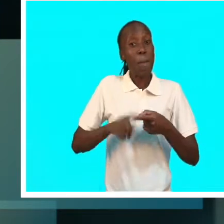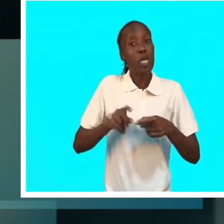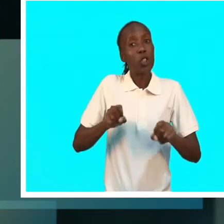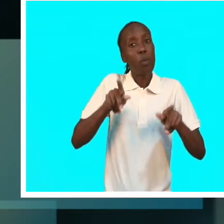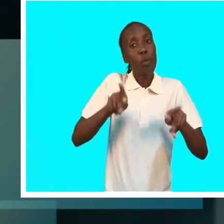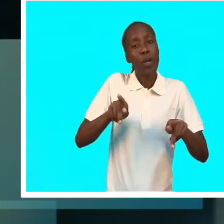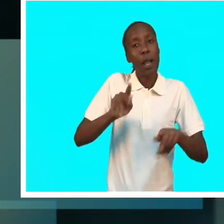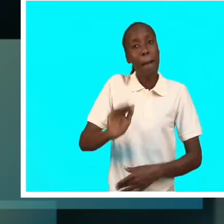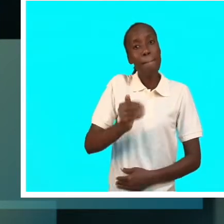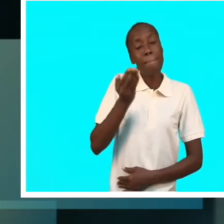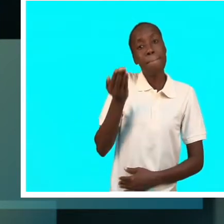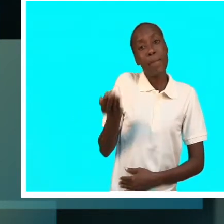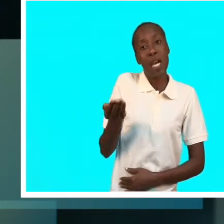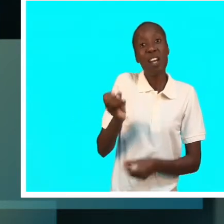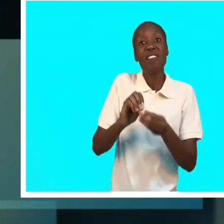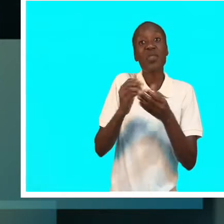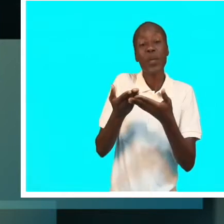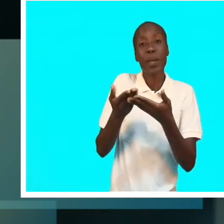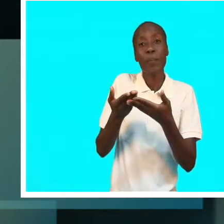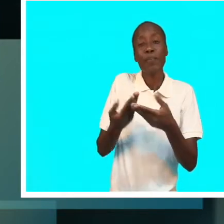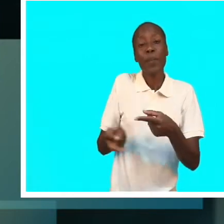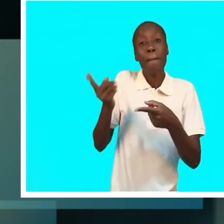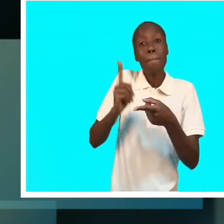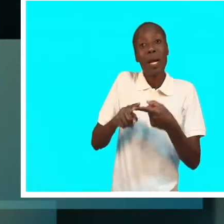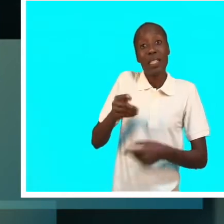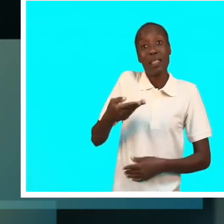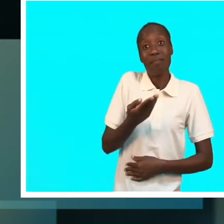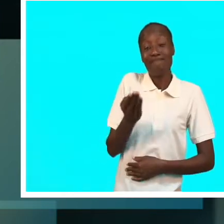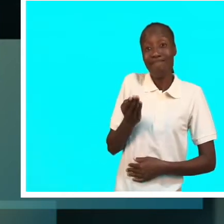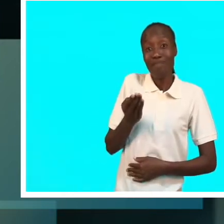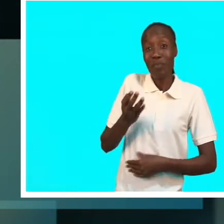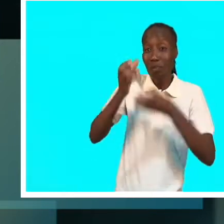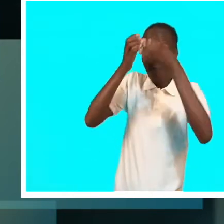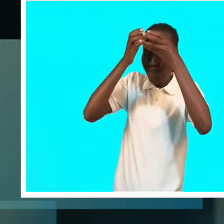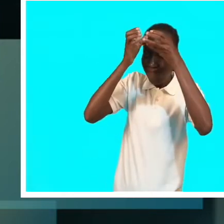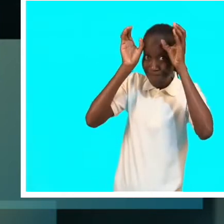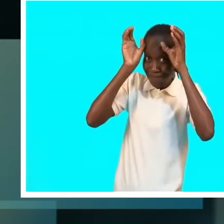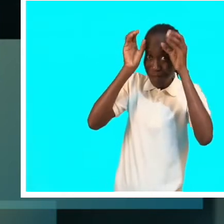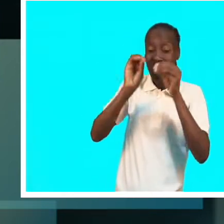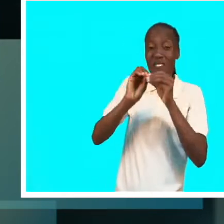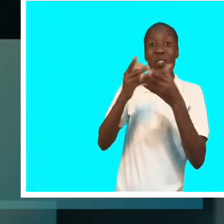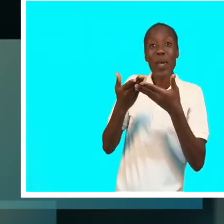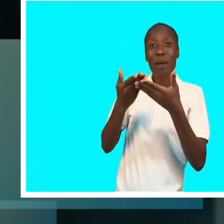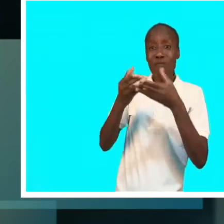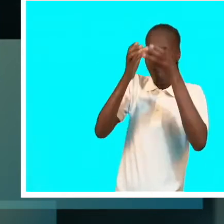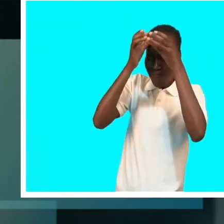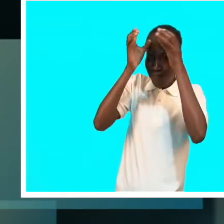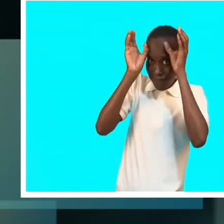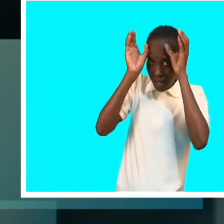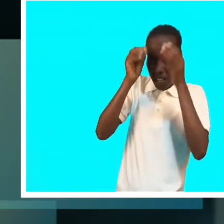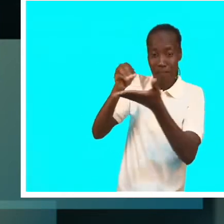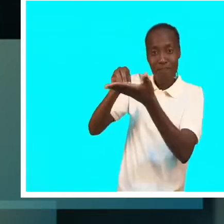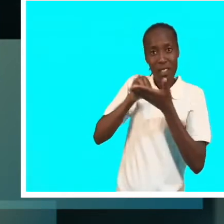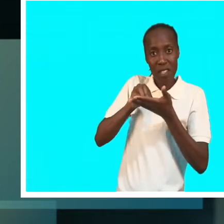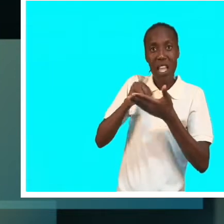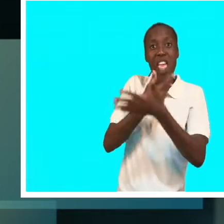Precisamos que apareça uma oportunidade para entrarmos outra vez nesta capacitação,